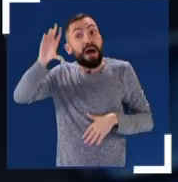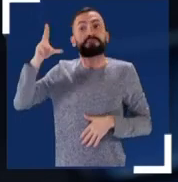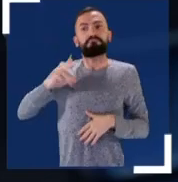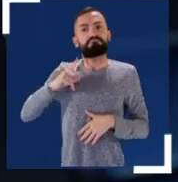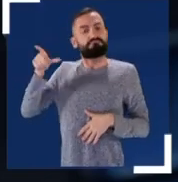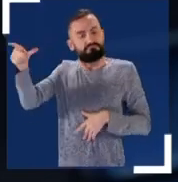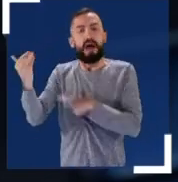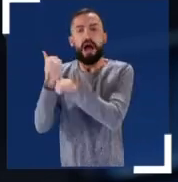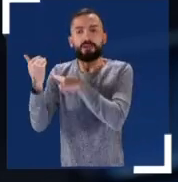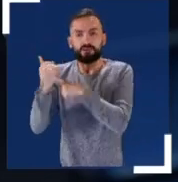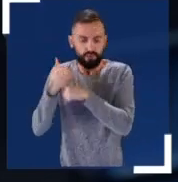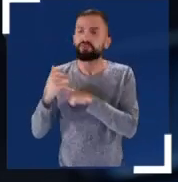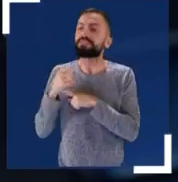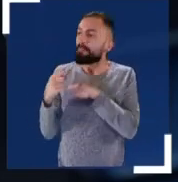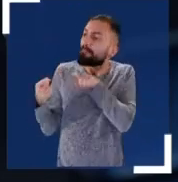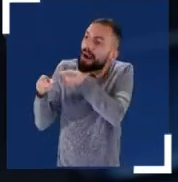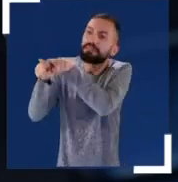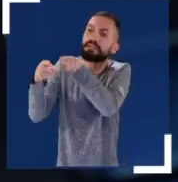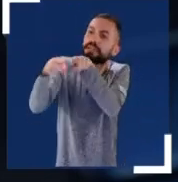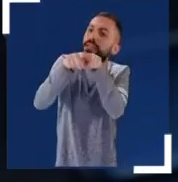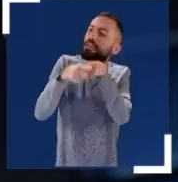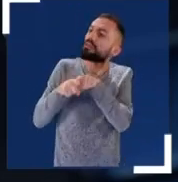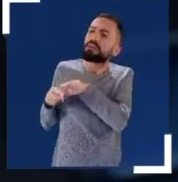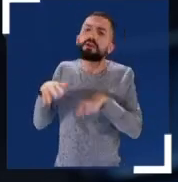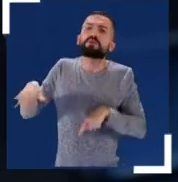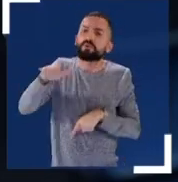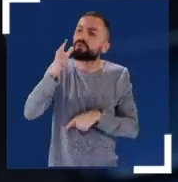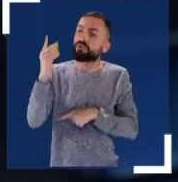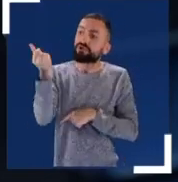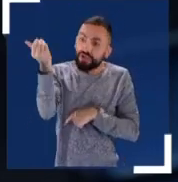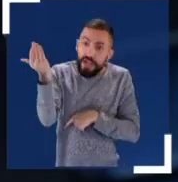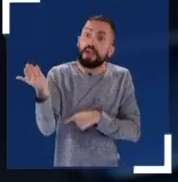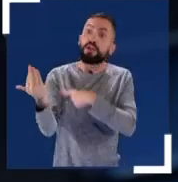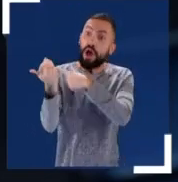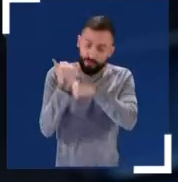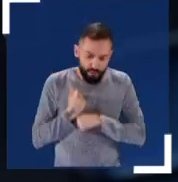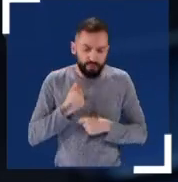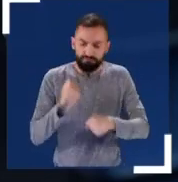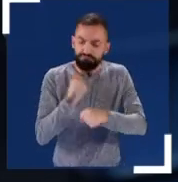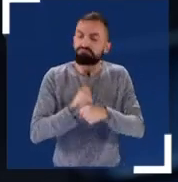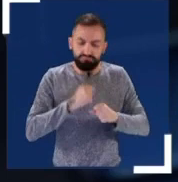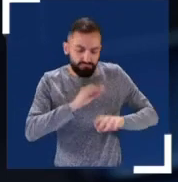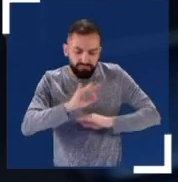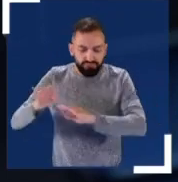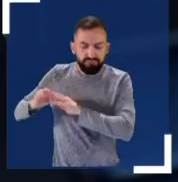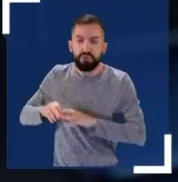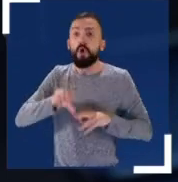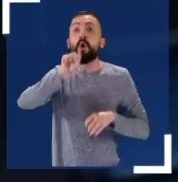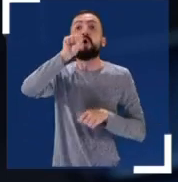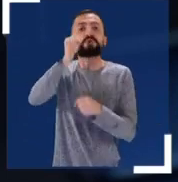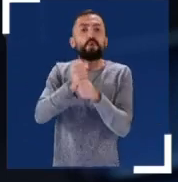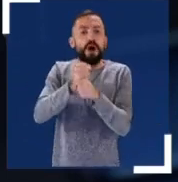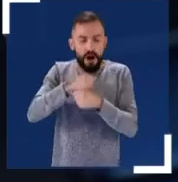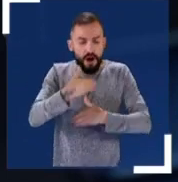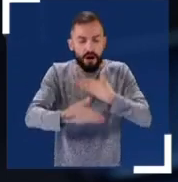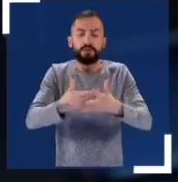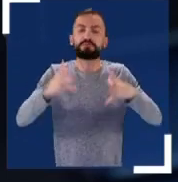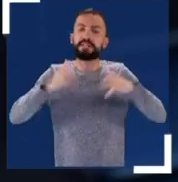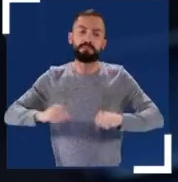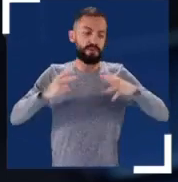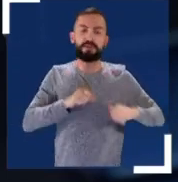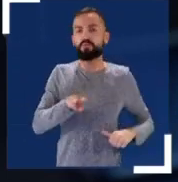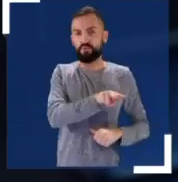que, através desse investimento, num prazo limite de 8 anos, tenhamos a disposição do Tietê e do Pinheiros.